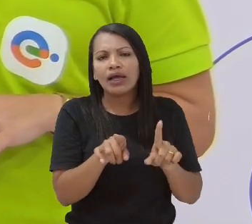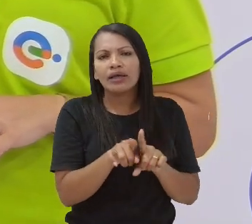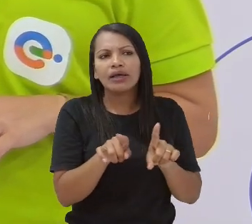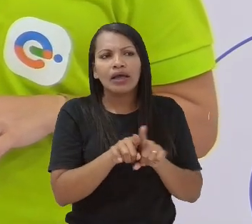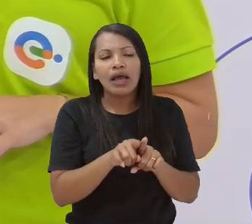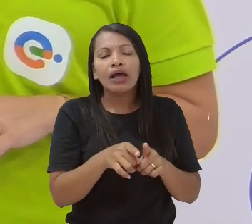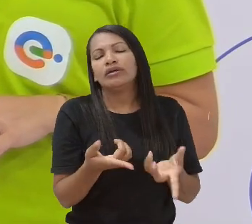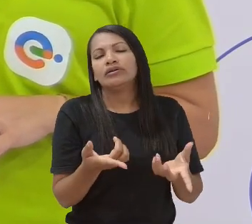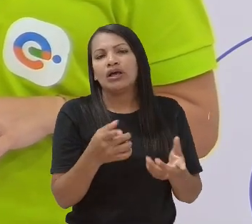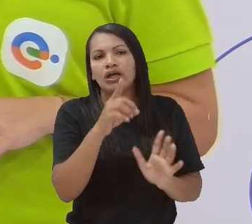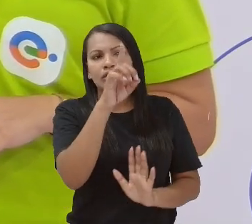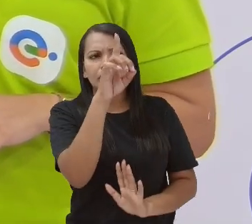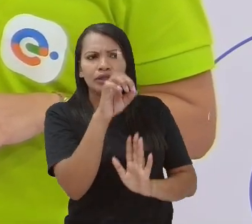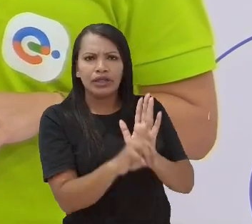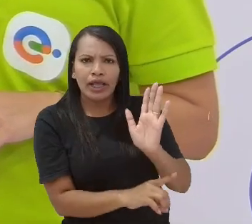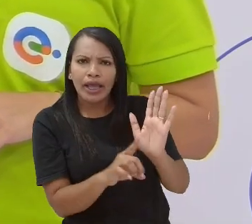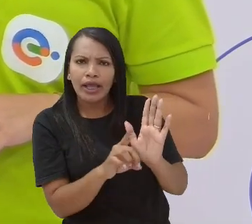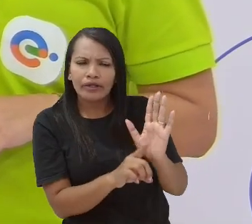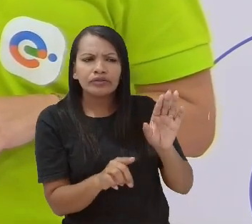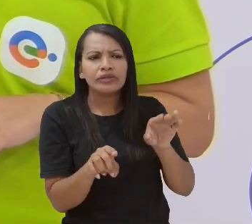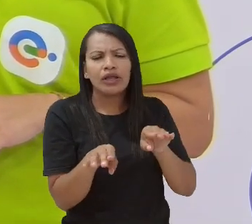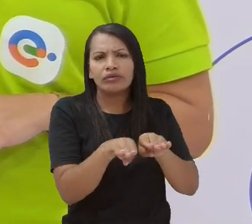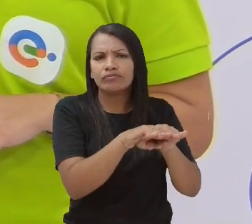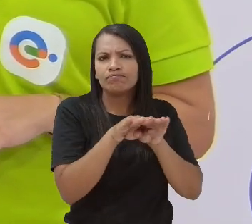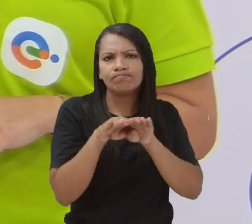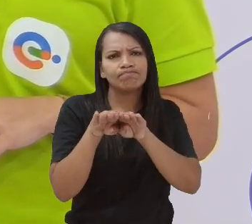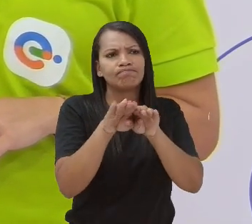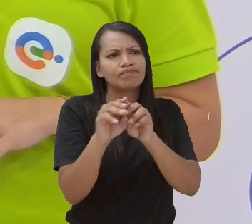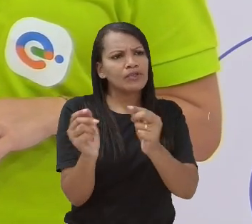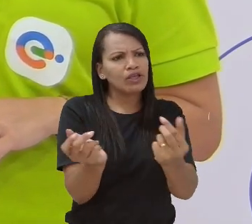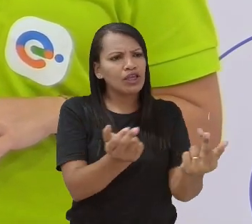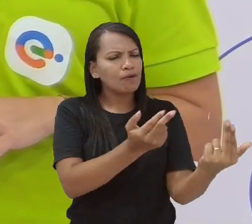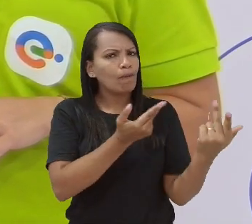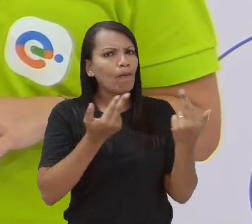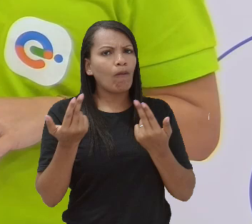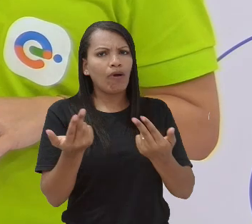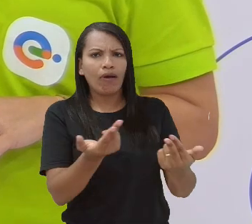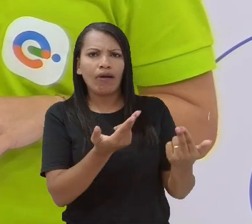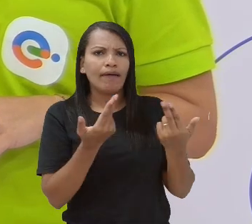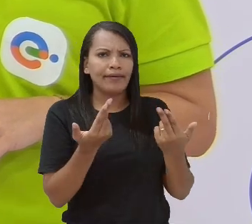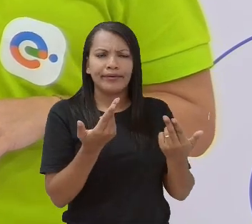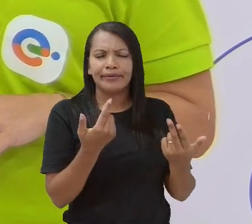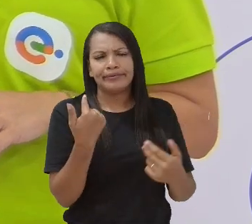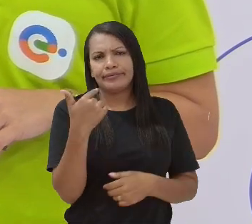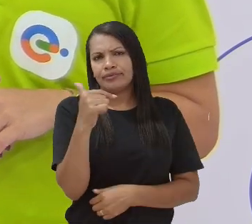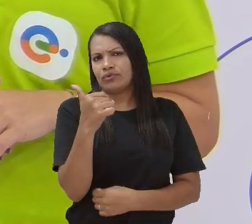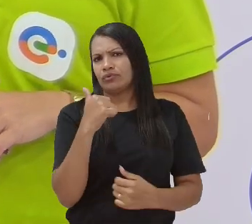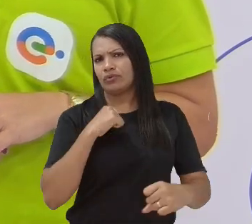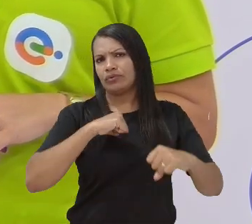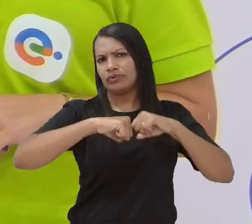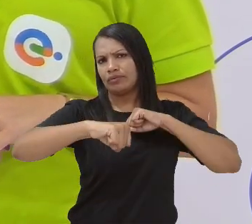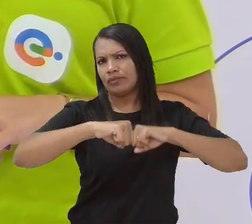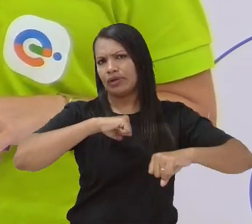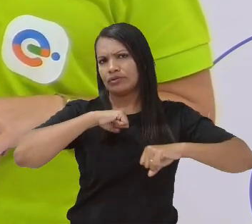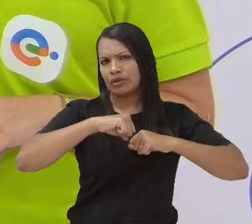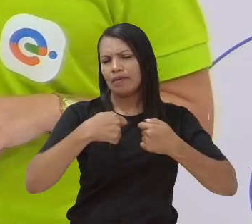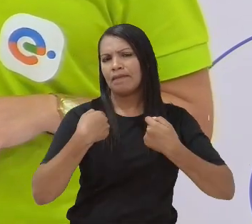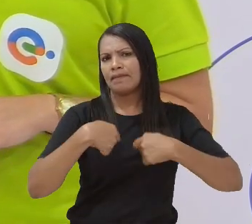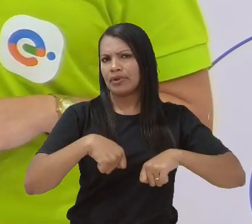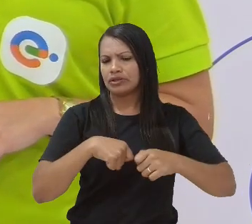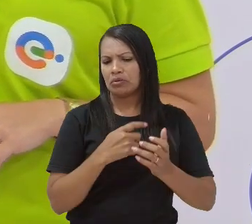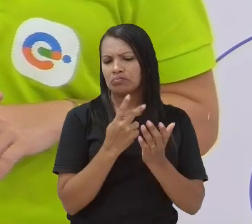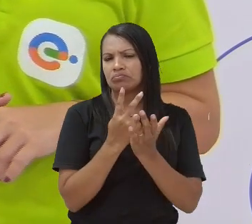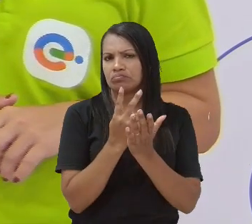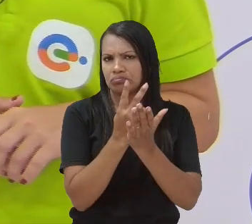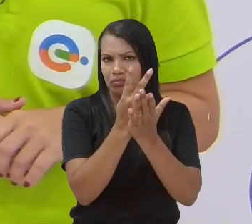ser tratado da mesma forma, a questão da equidade, isso daí, gente, não há o que debater, tem que se seguir, né? Então vamos lá,